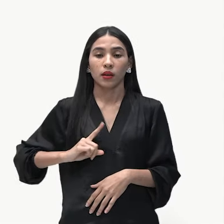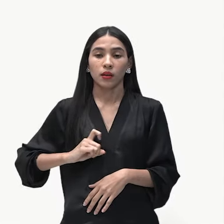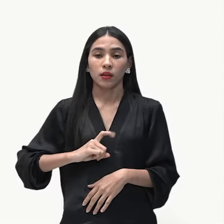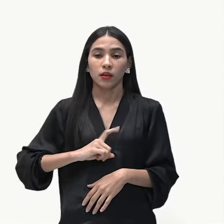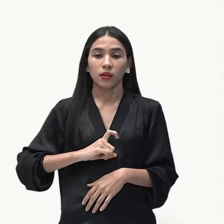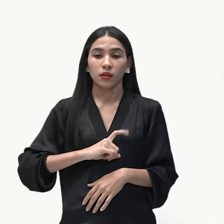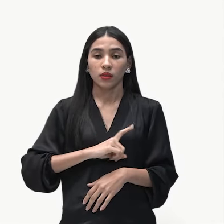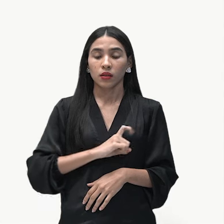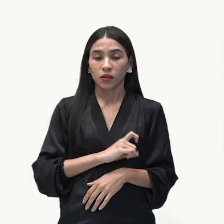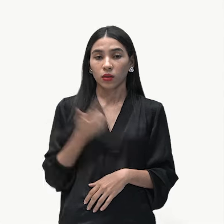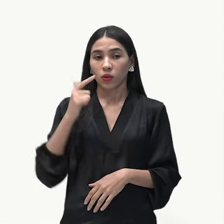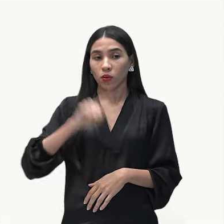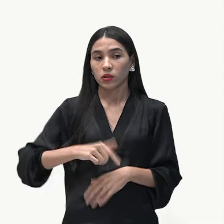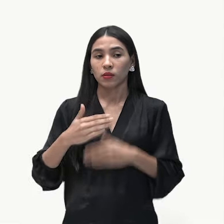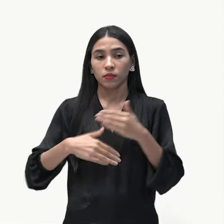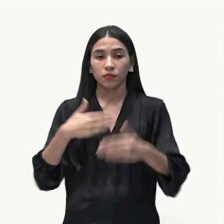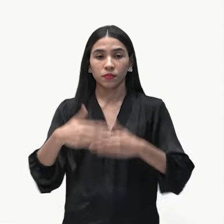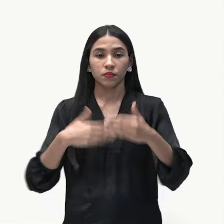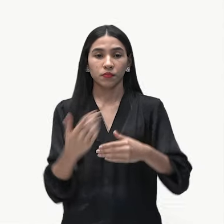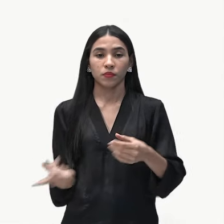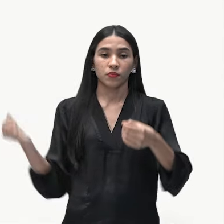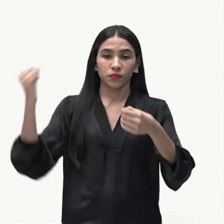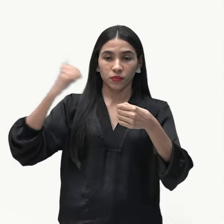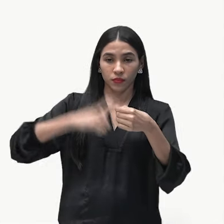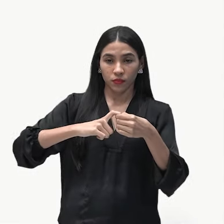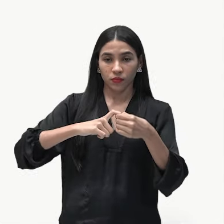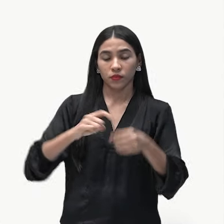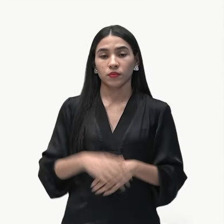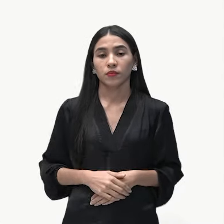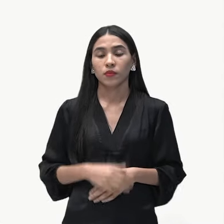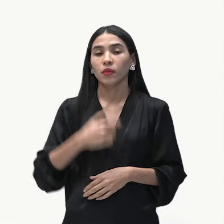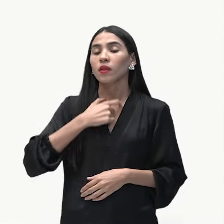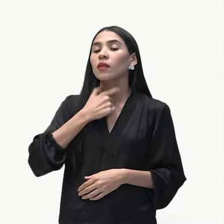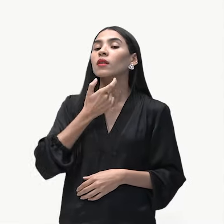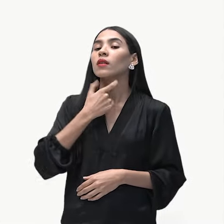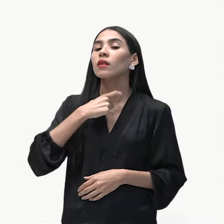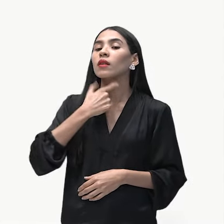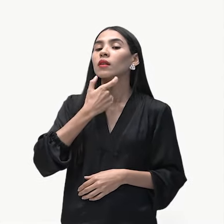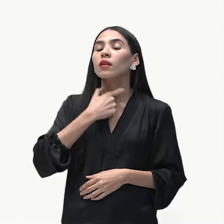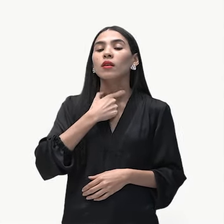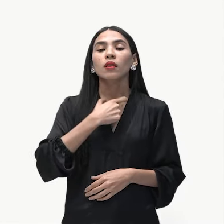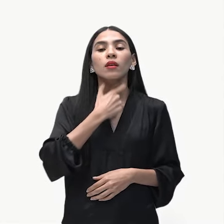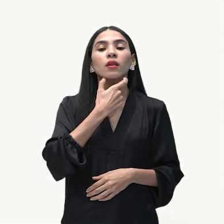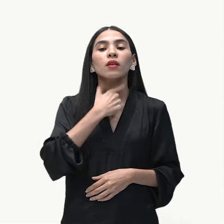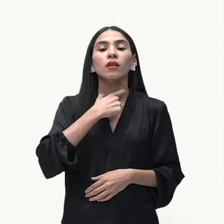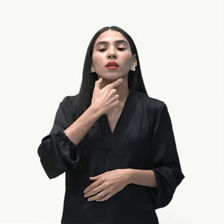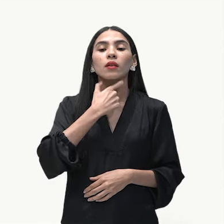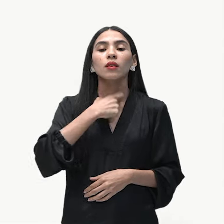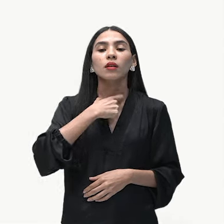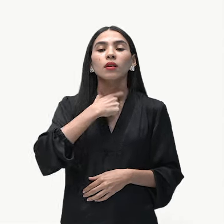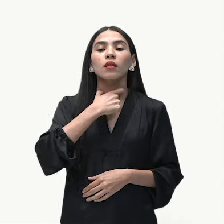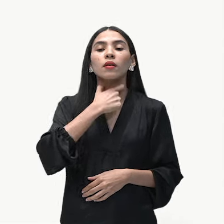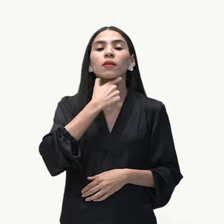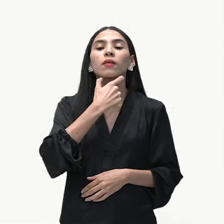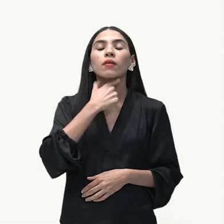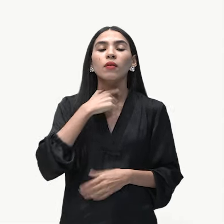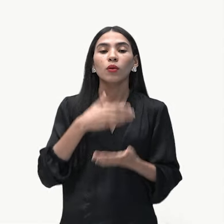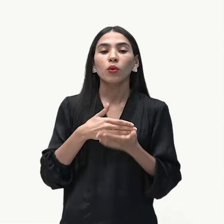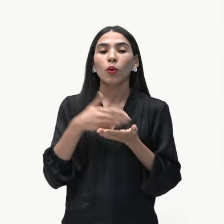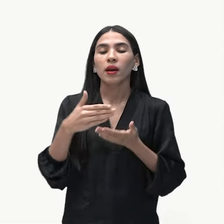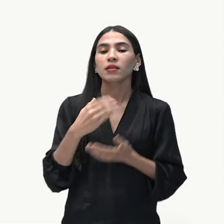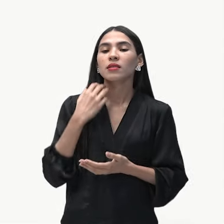percorre aqui esse trajeto de volta e chega na garganta. Quando ele chega lá na garganta, começa a